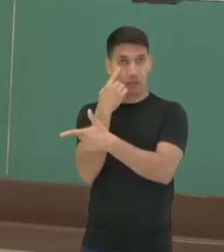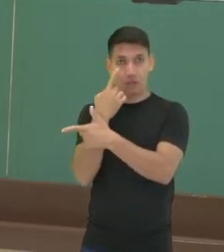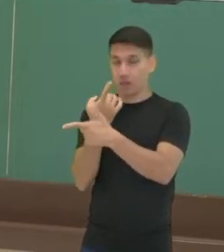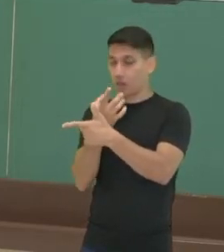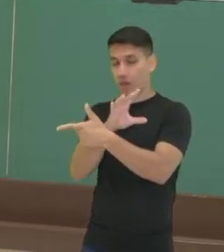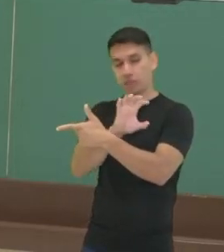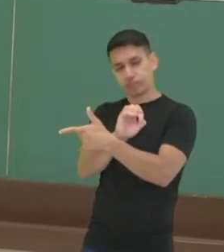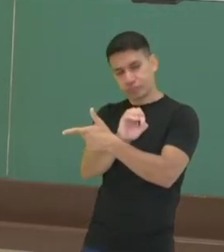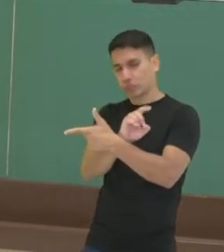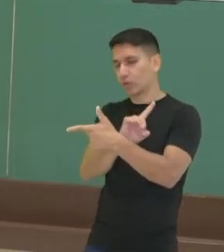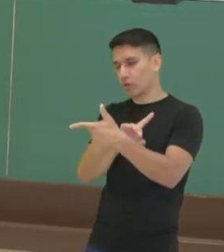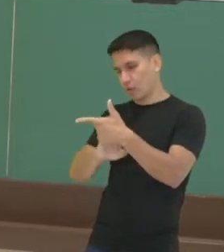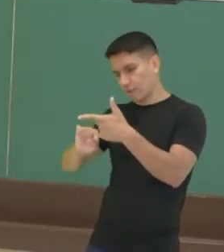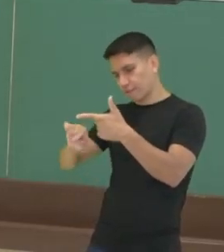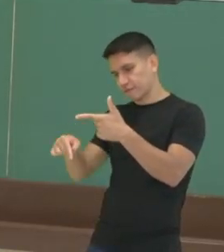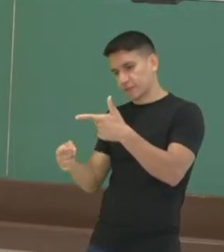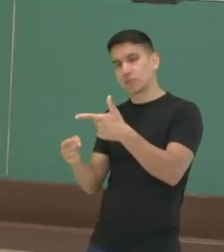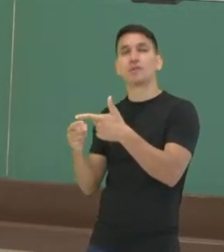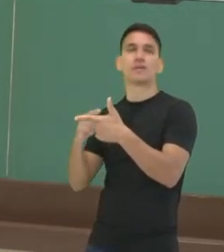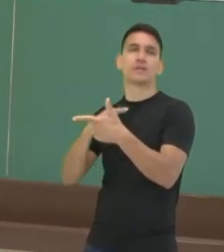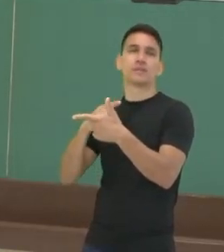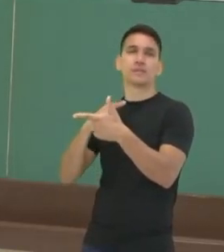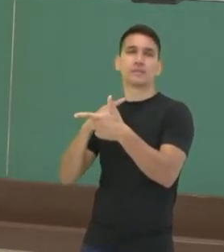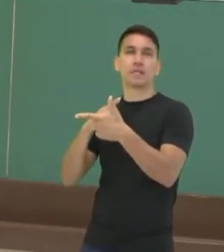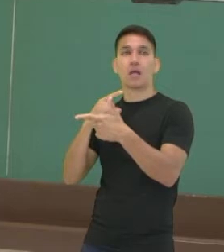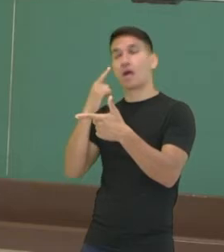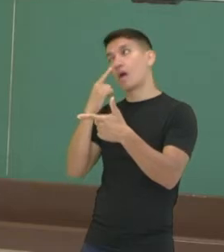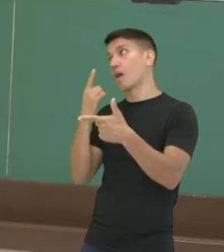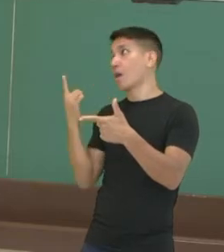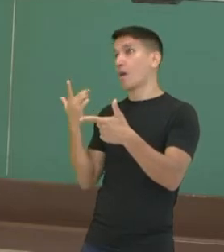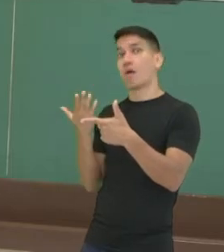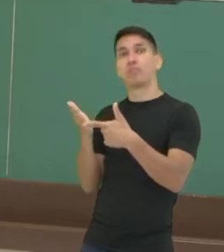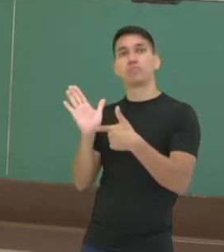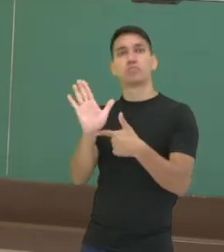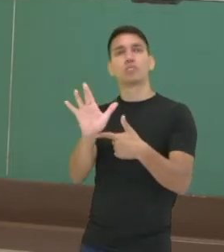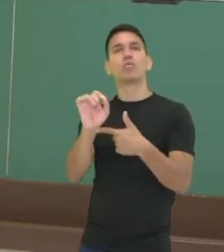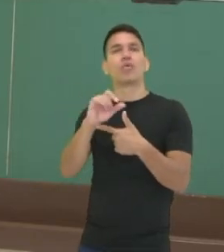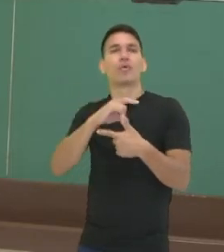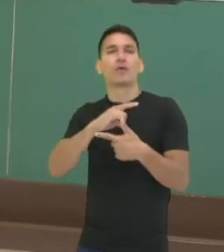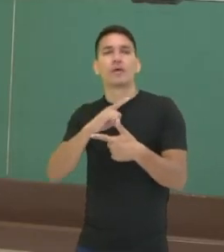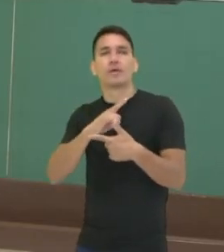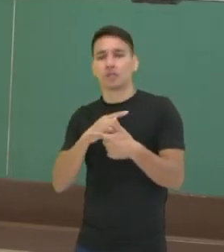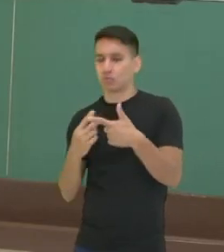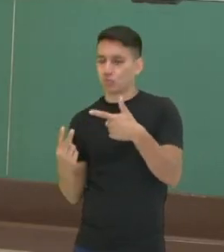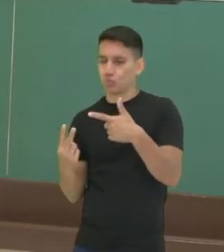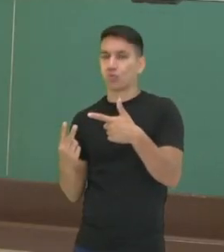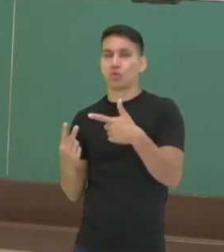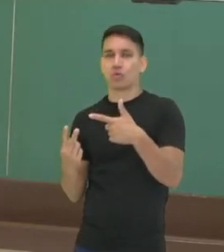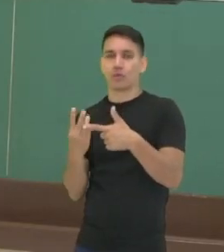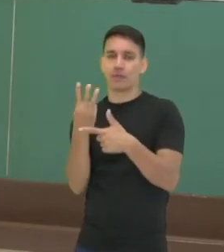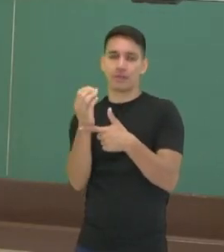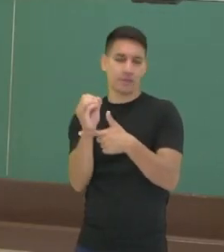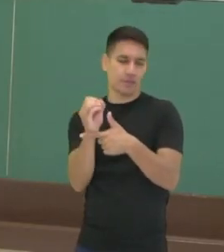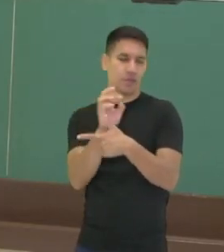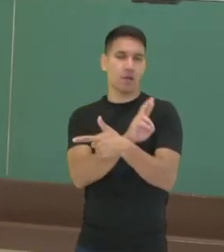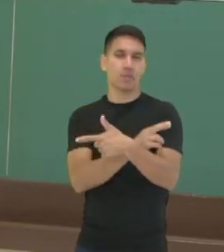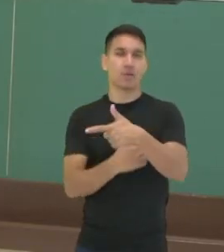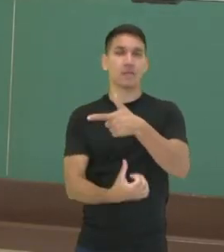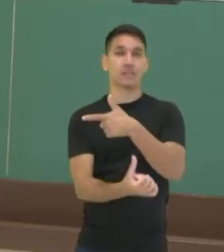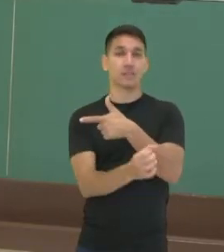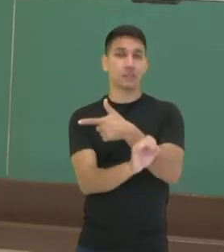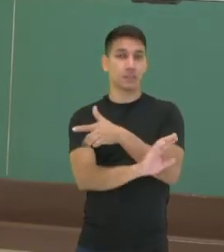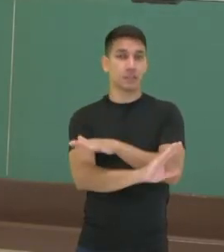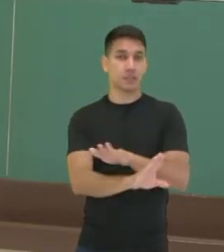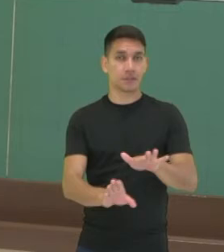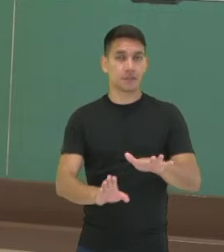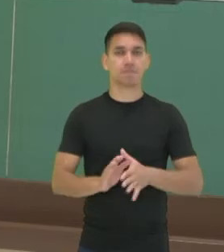coloco a vírgulazinha, né? E aí, o que vai acontecer? Eu vou multiplicar por 2. 2 vezes 30 vai dar 60. E